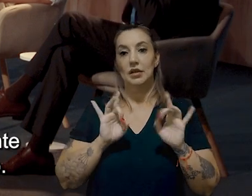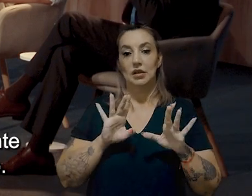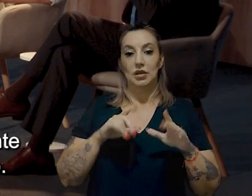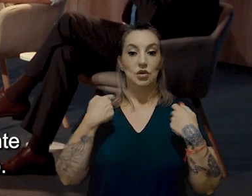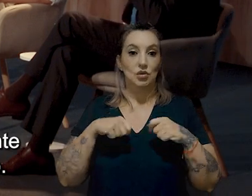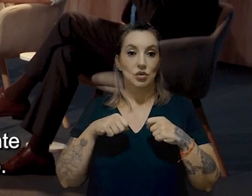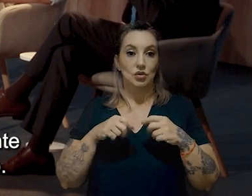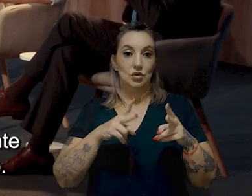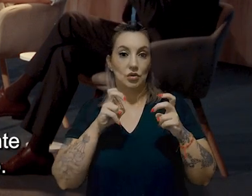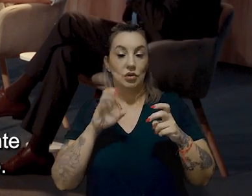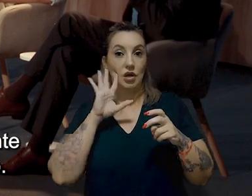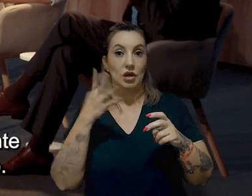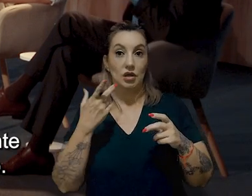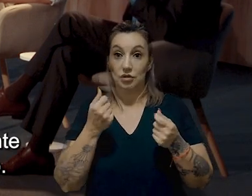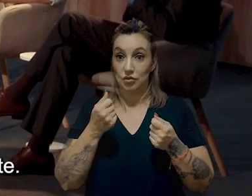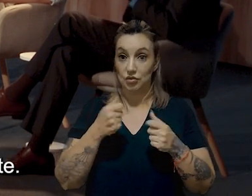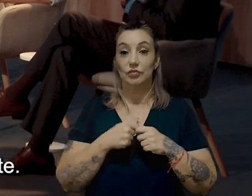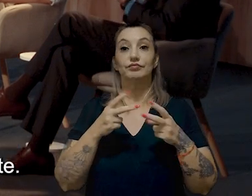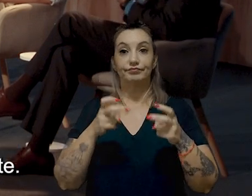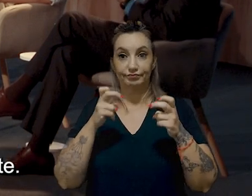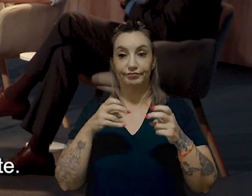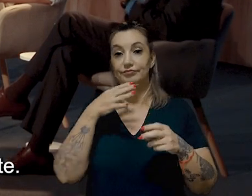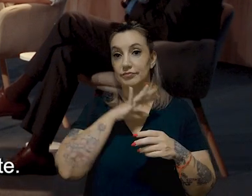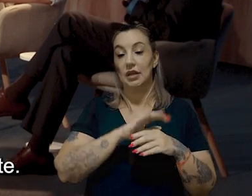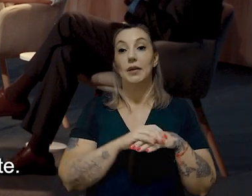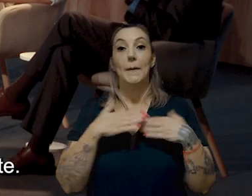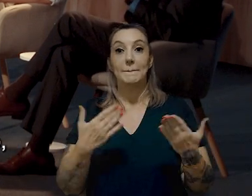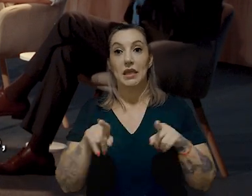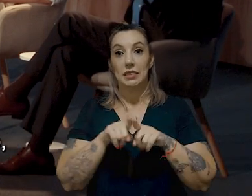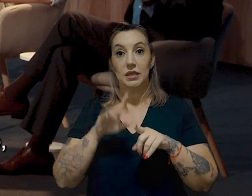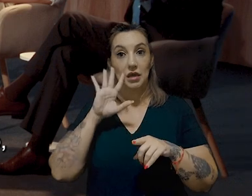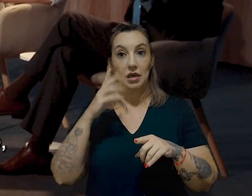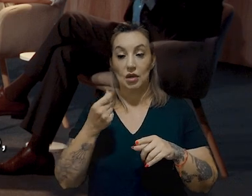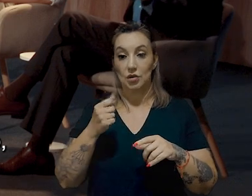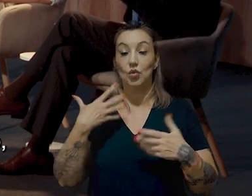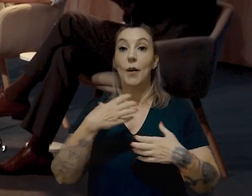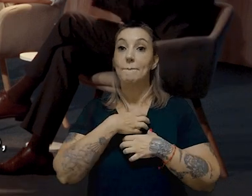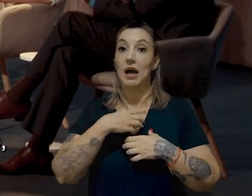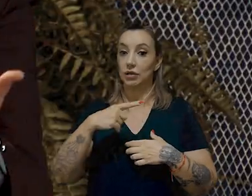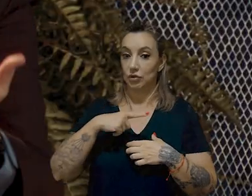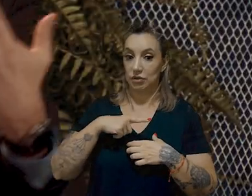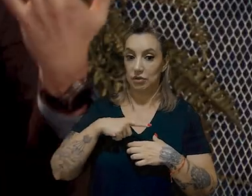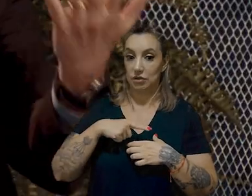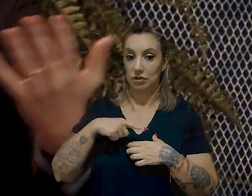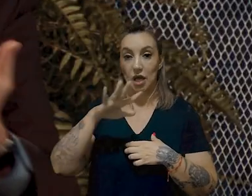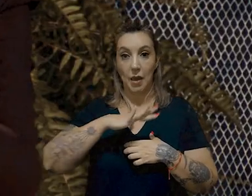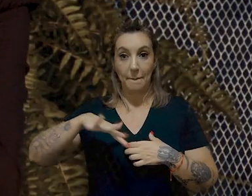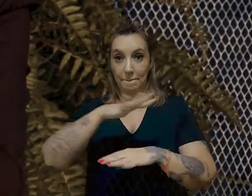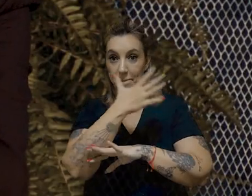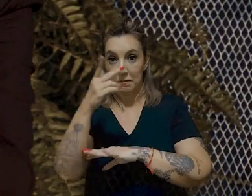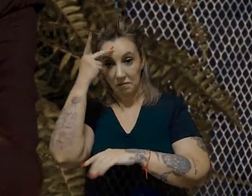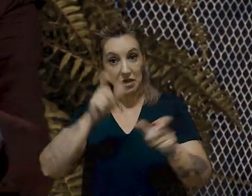não tá tá necessariamente olhando só o resultado financeiro a gente olha muito isso obviamente Mas além do resultado financeiro Qual o impacto que você vai ter seja no meio